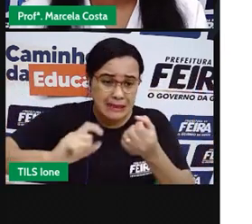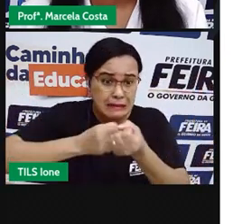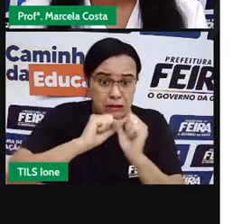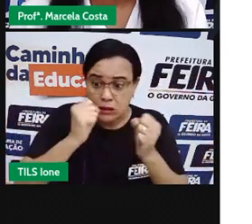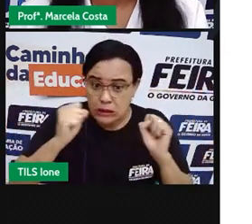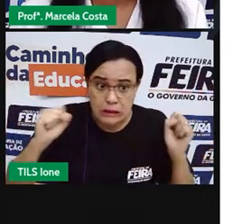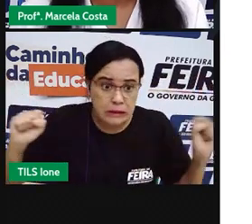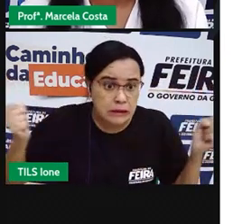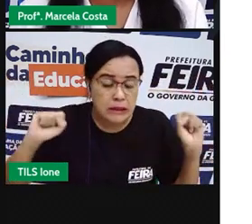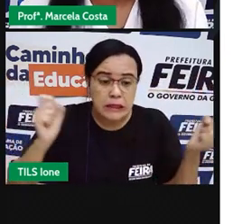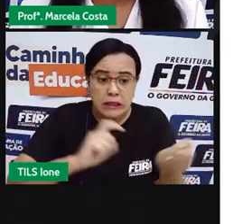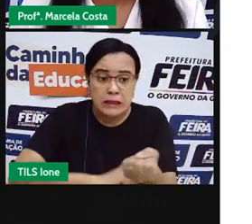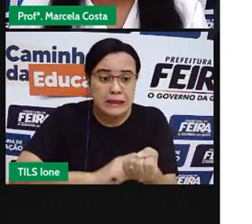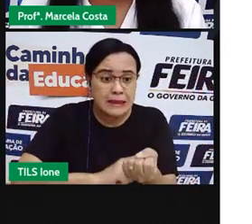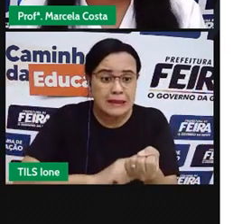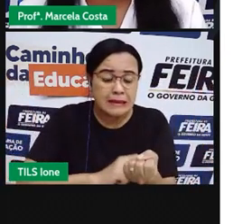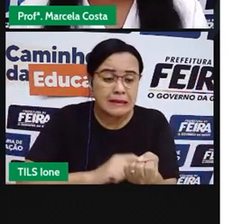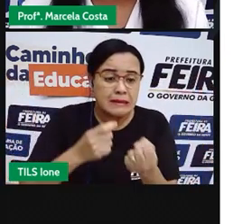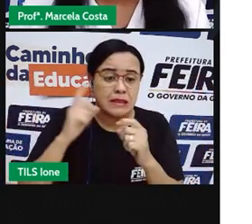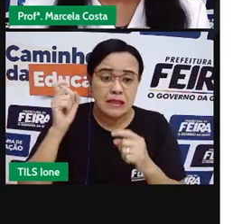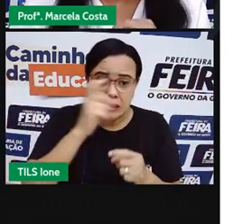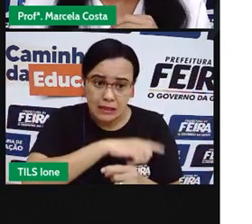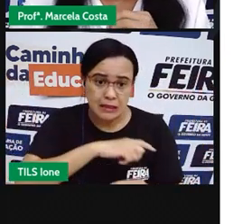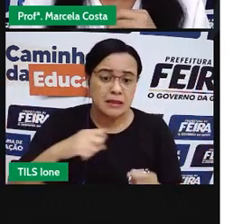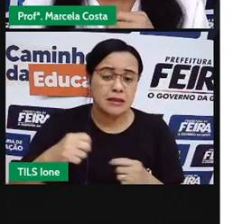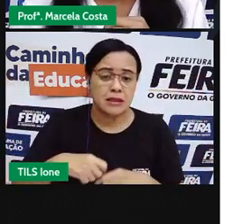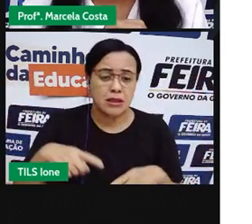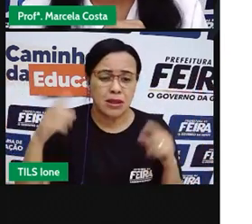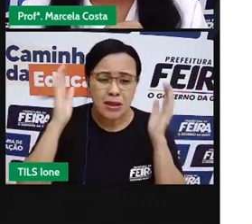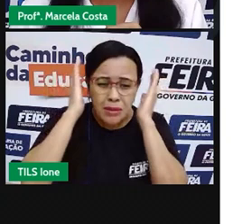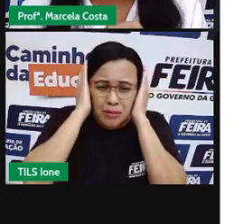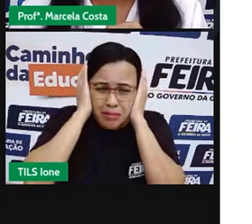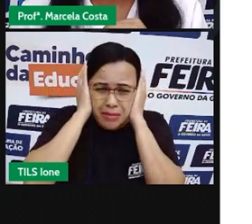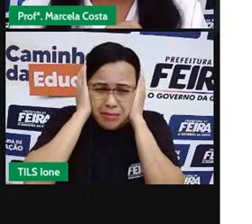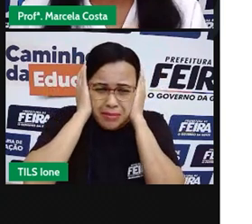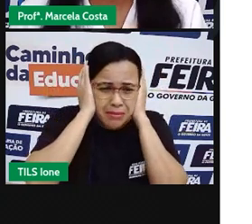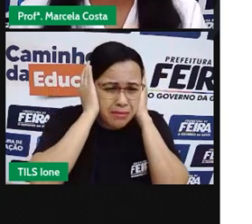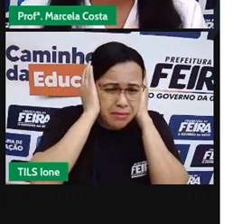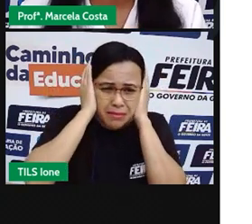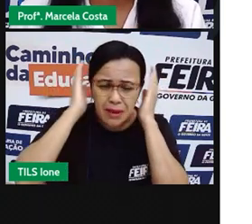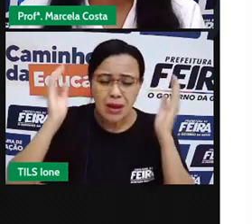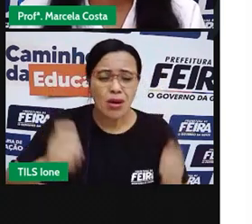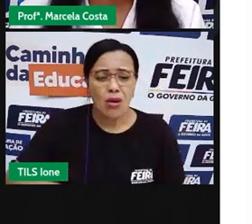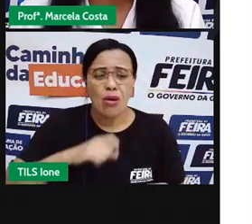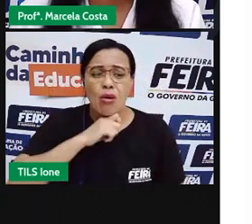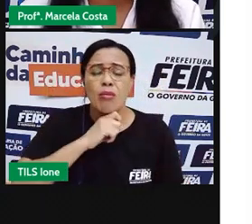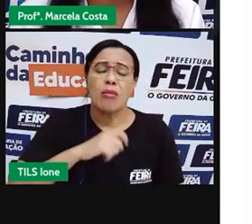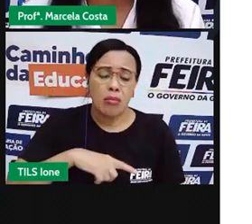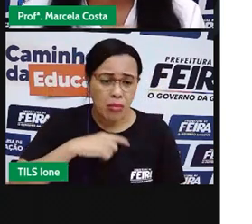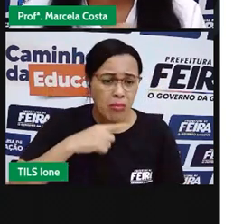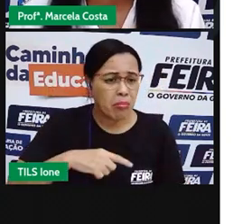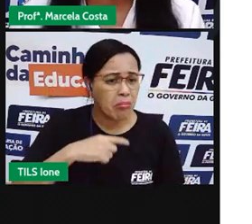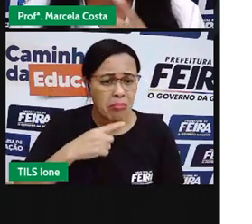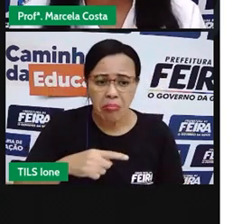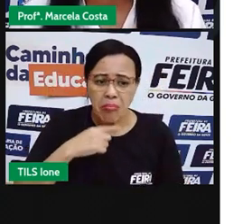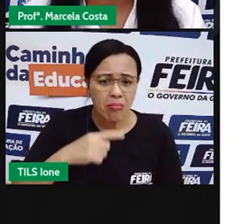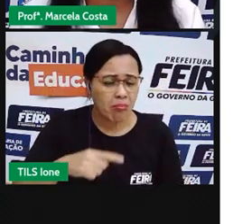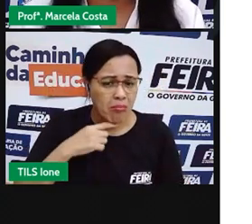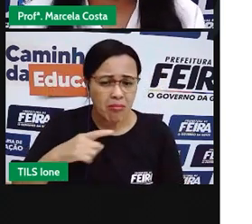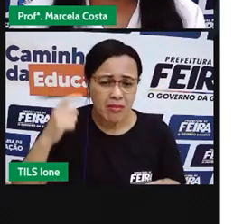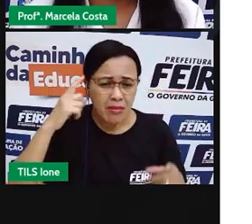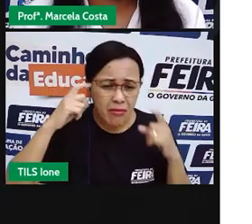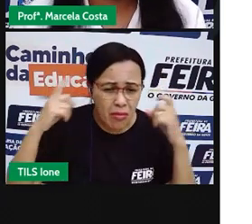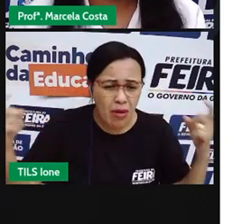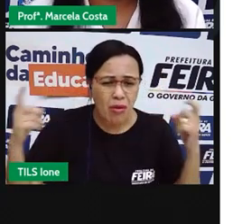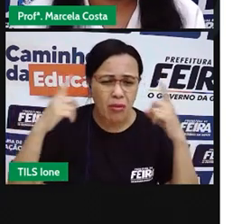irritados, mesmo que você vê ali muito agitado, quando houve o barulho de queima de fogos